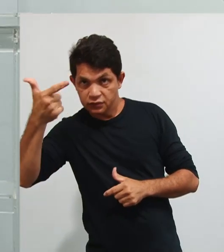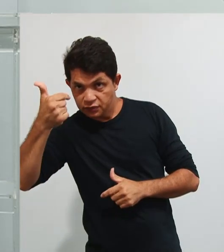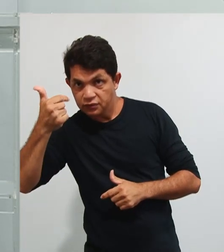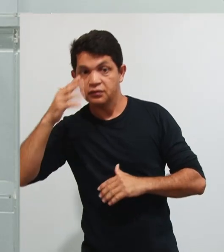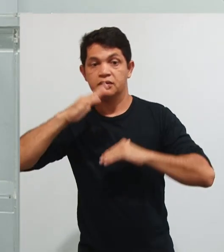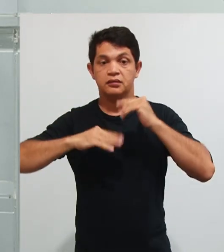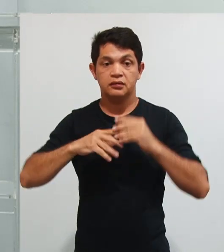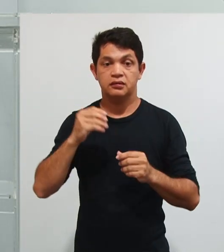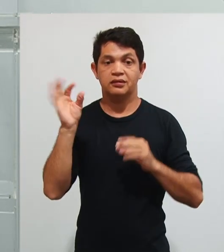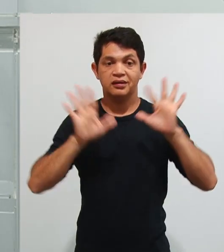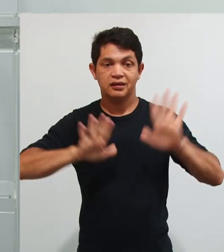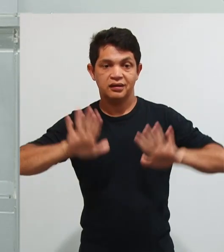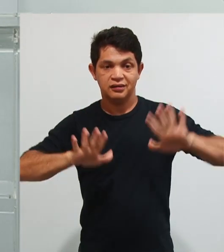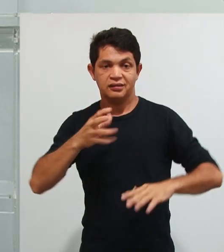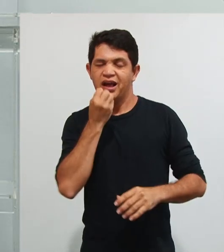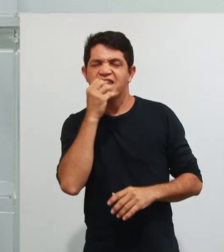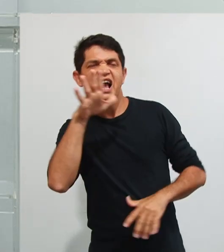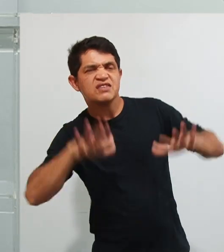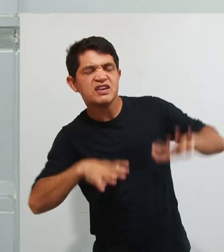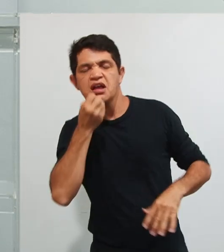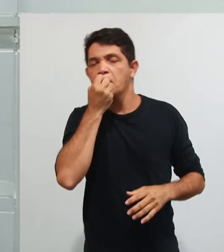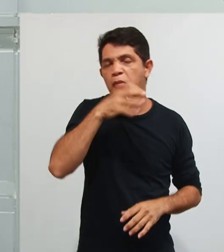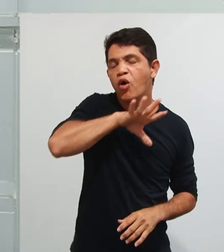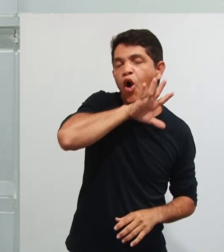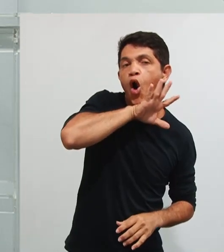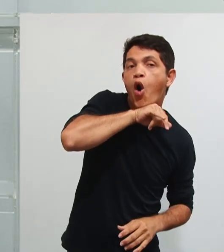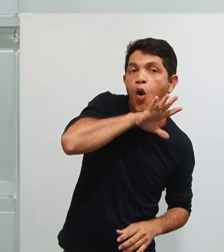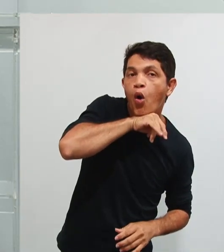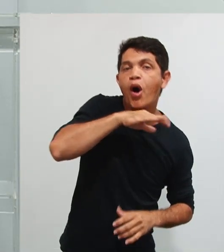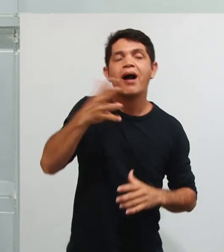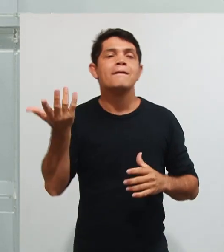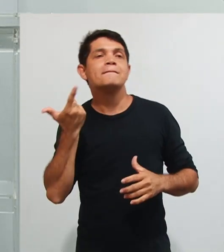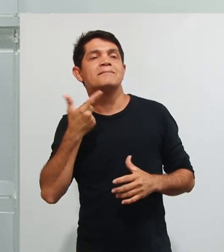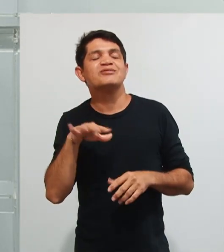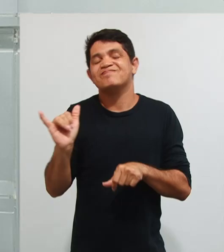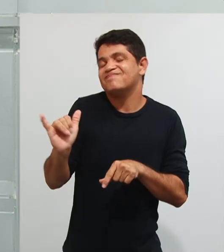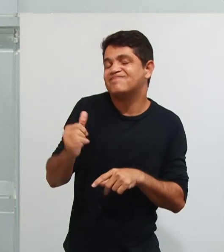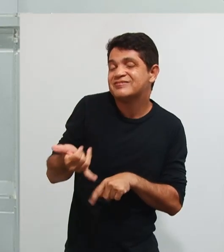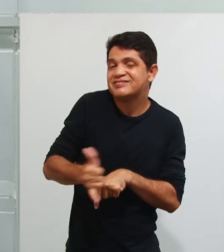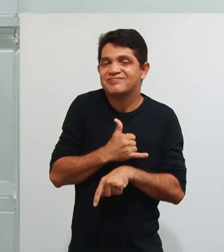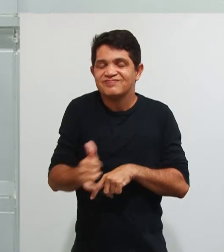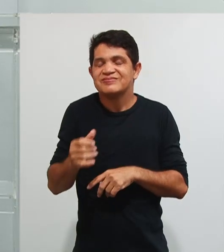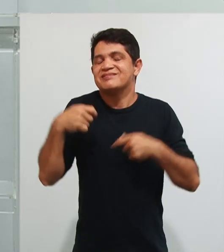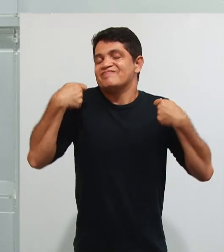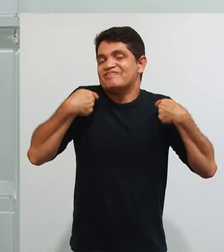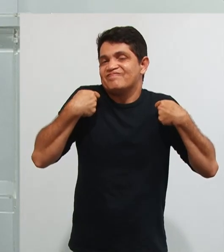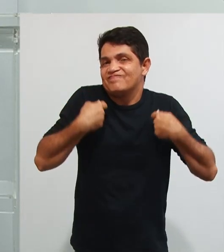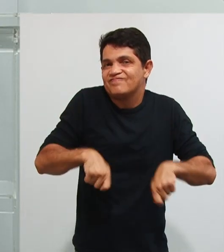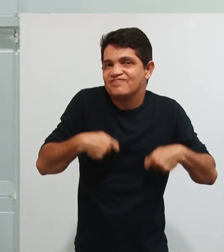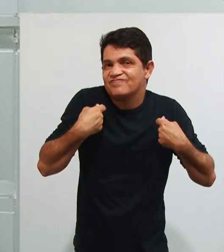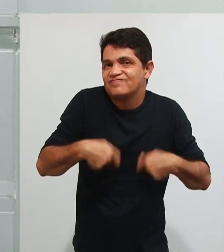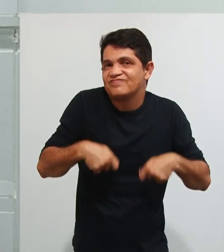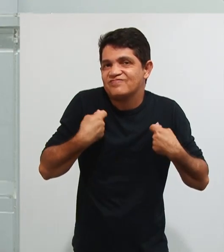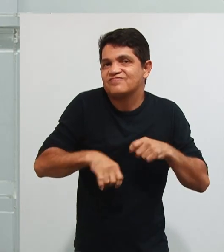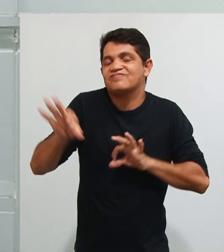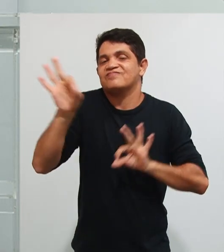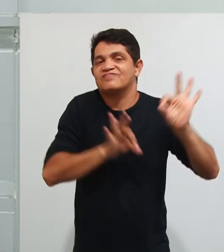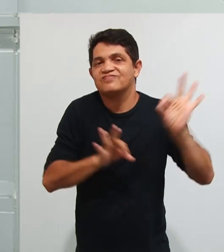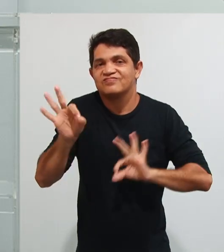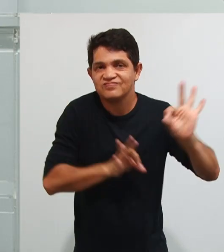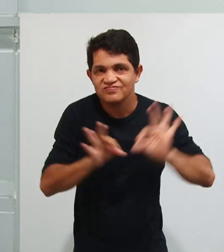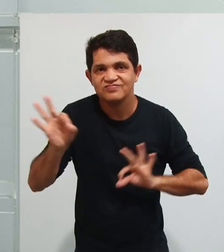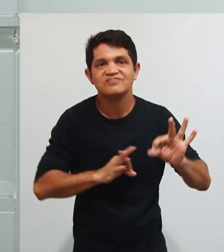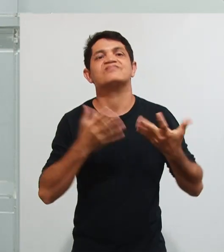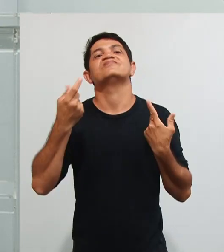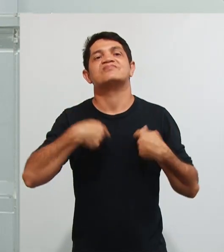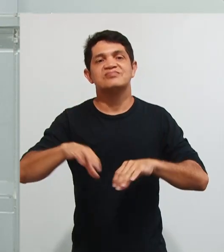seguinte: às vezes é bom, outras vezes é extremamente necessário que as organizações se